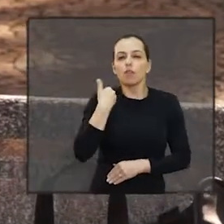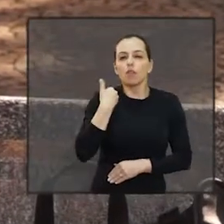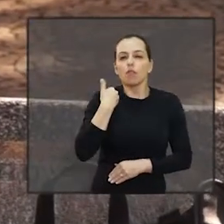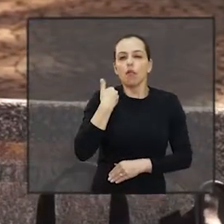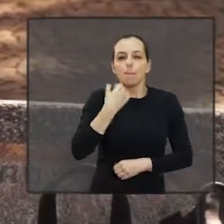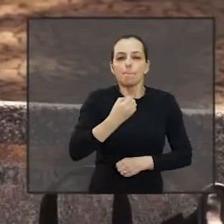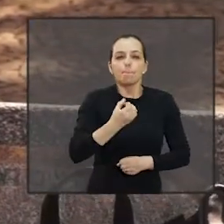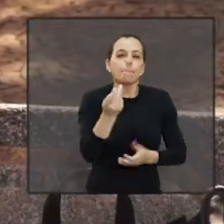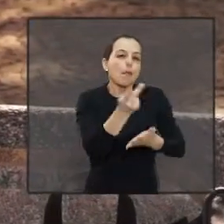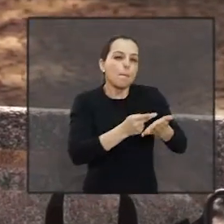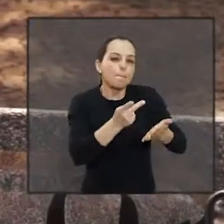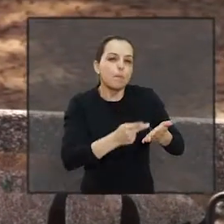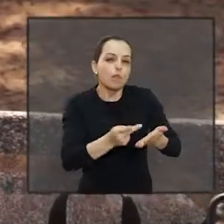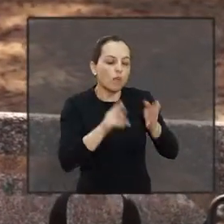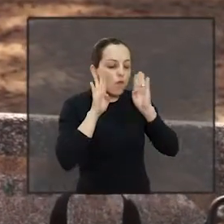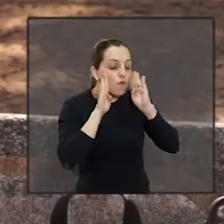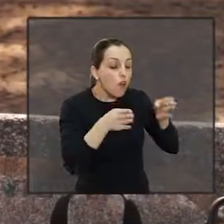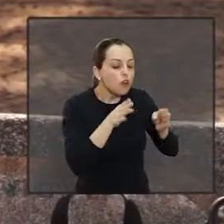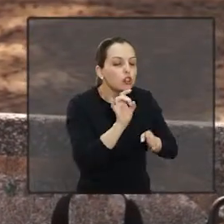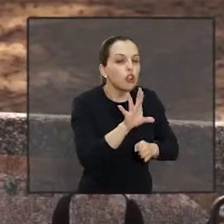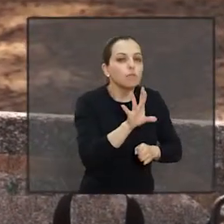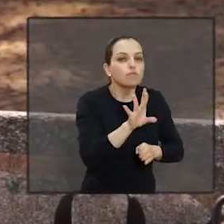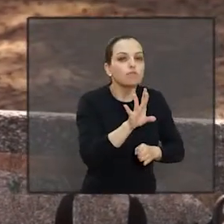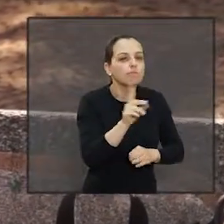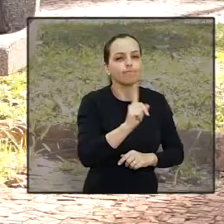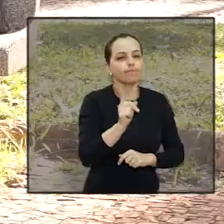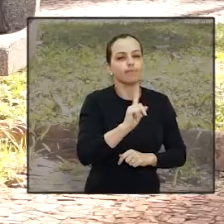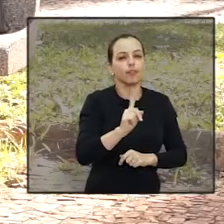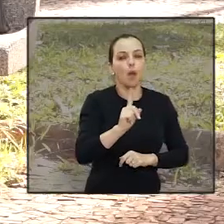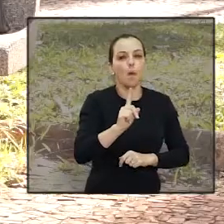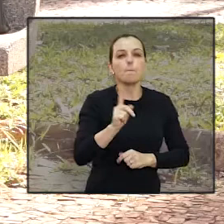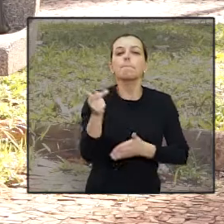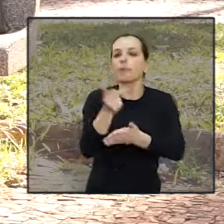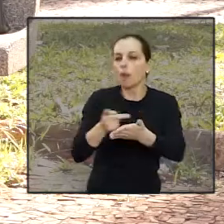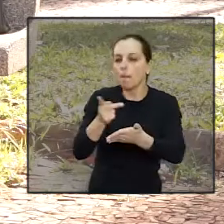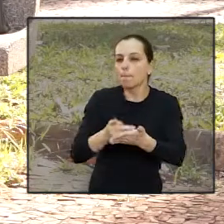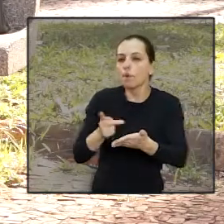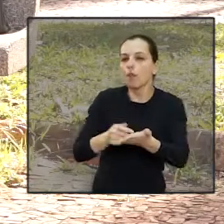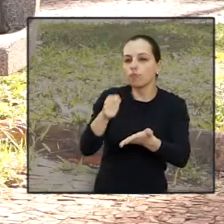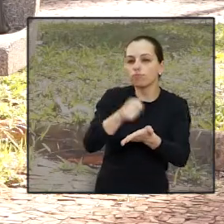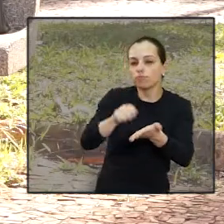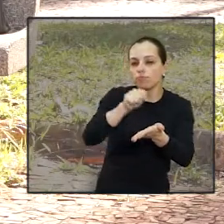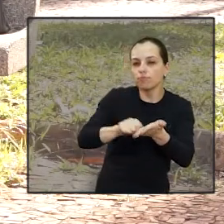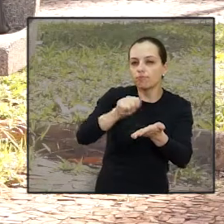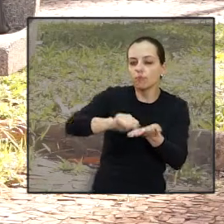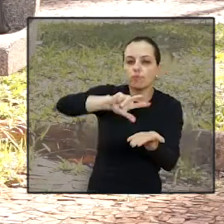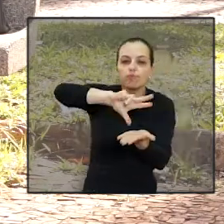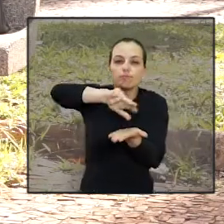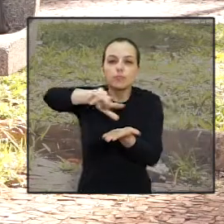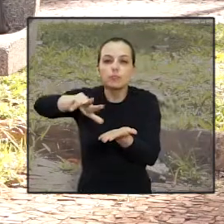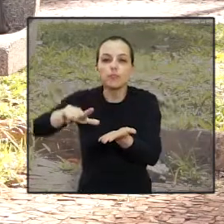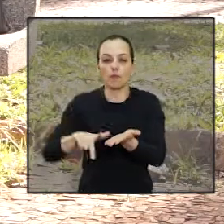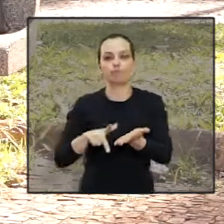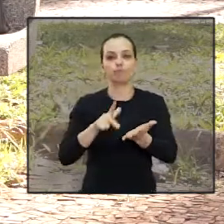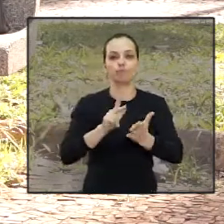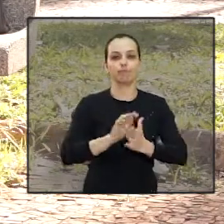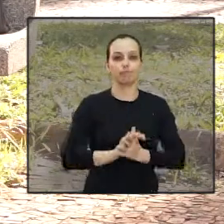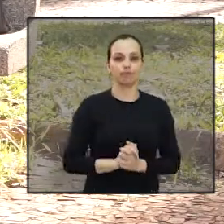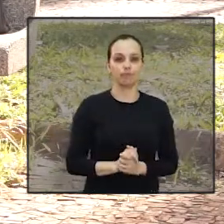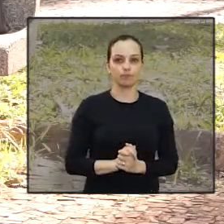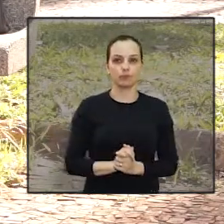deveria ser poeta do cotidiano, não poeta do mato, né? Mas pode ser poeta da rua, poeta do cotidiano, porque eu faço